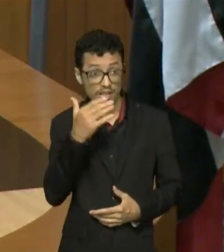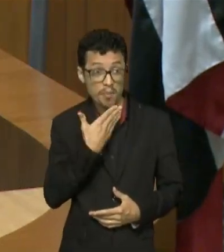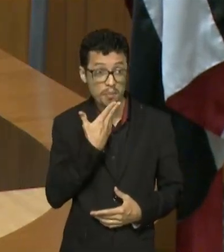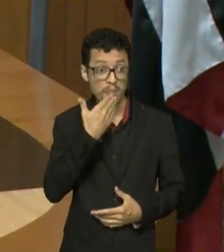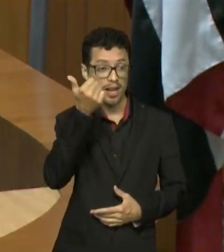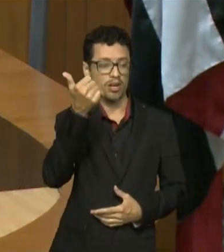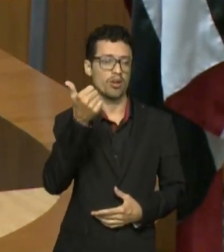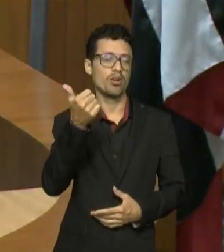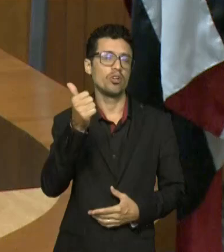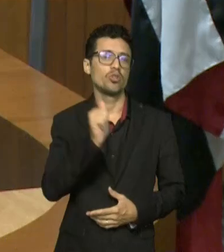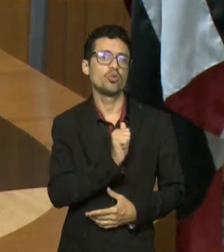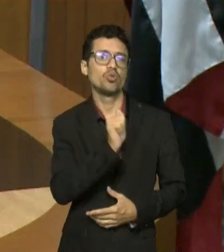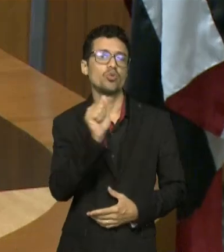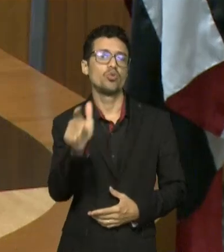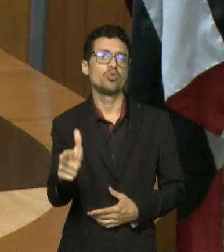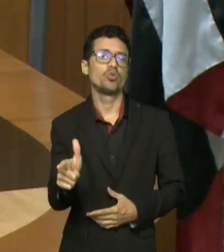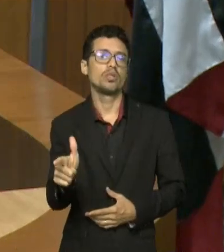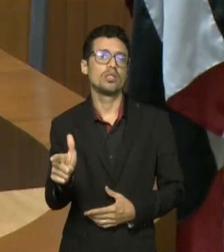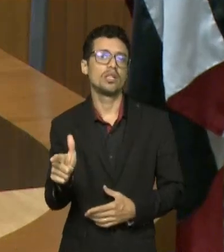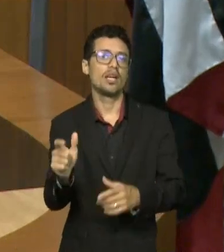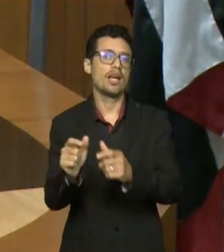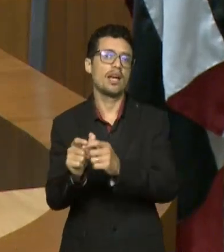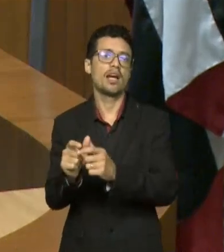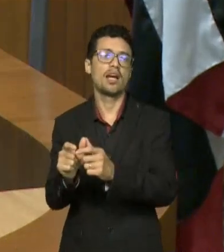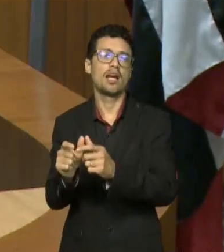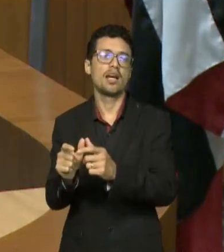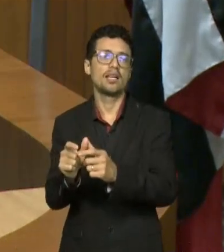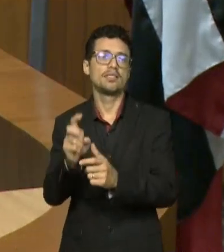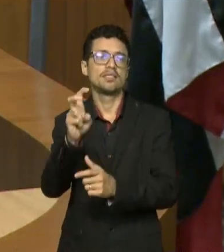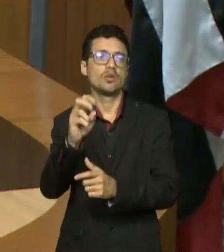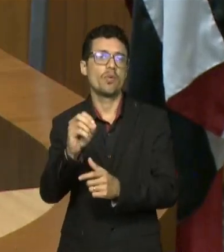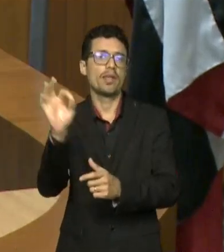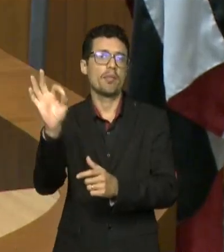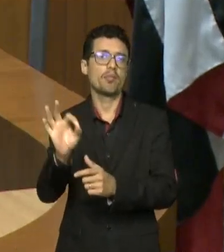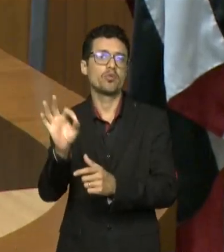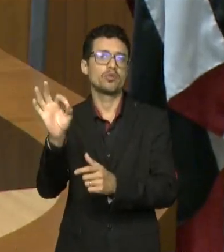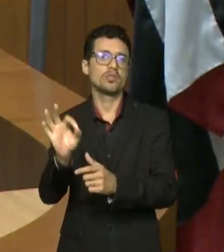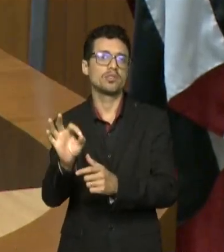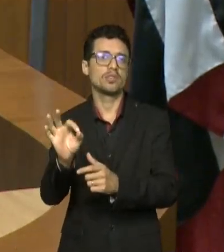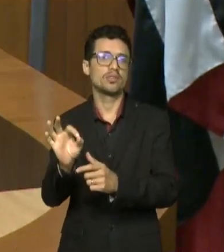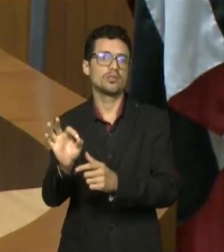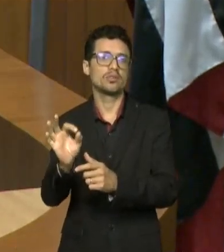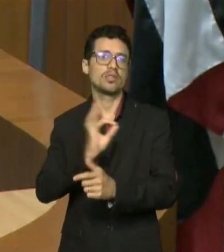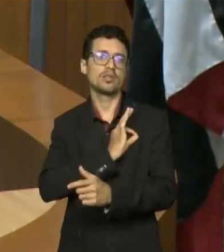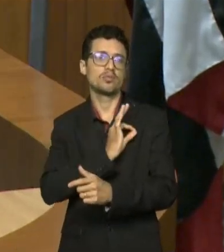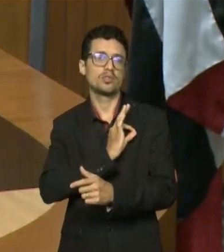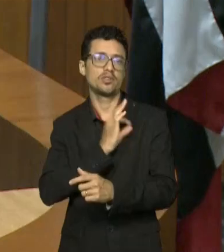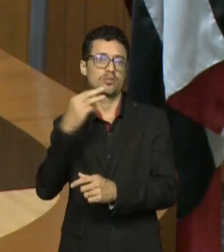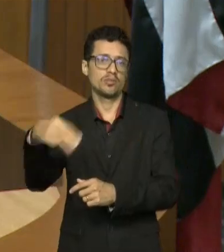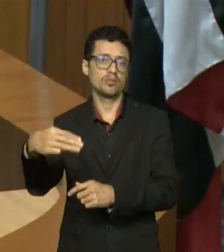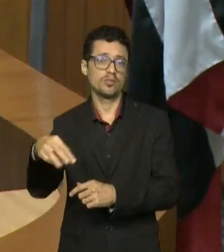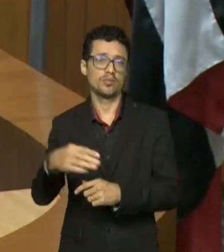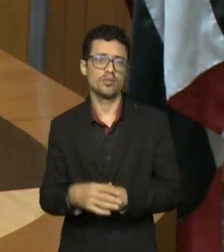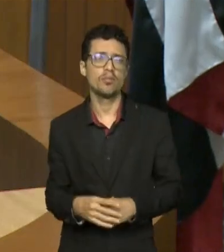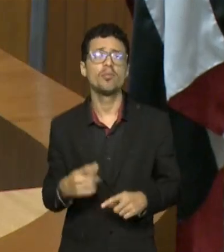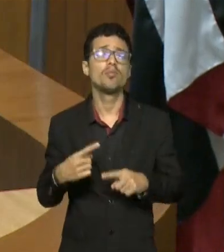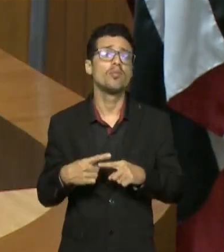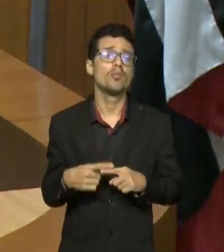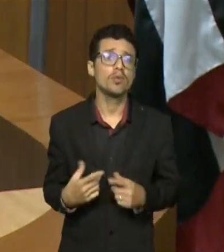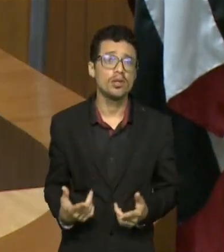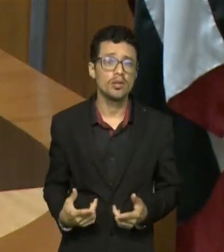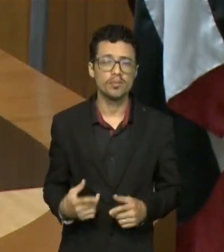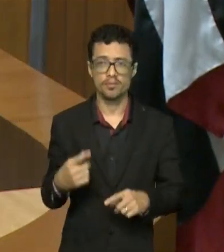Maranhão. É porque tem mais capacidade que um policial? Não. É simplesmente porque o